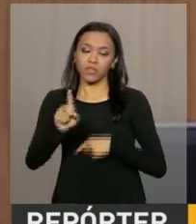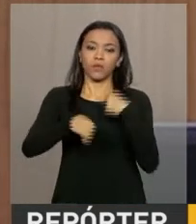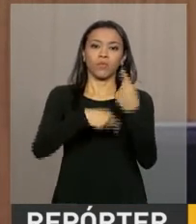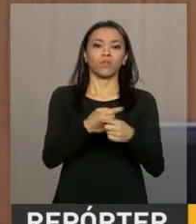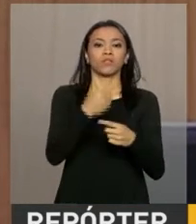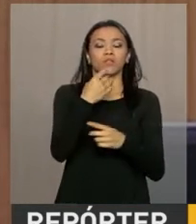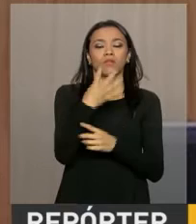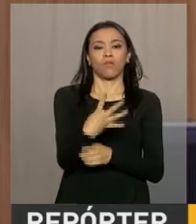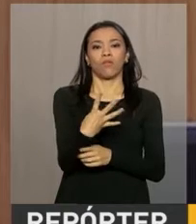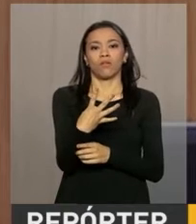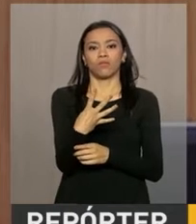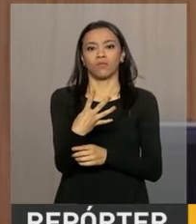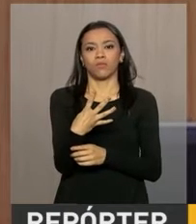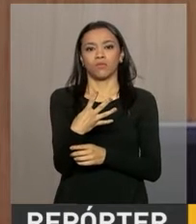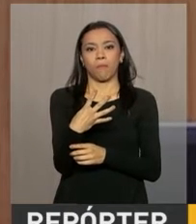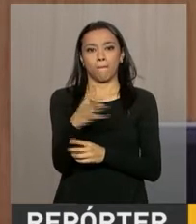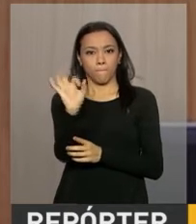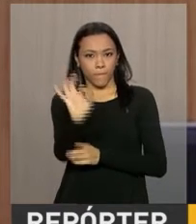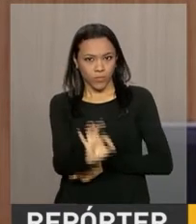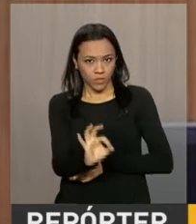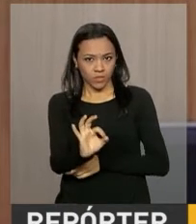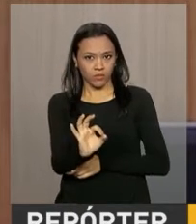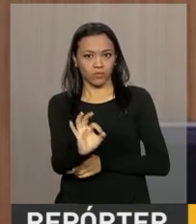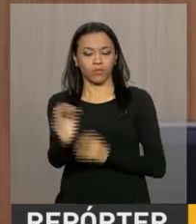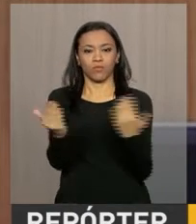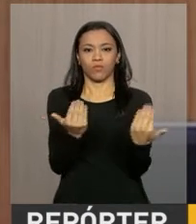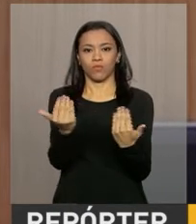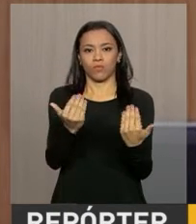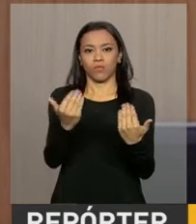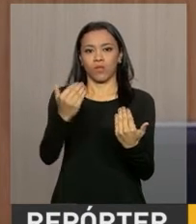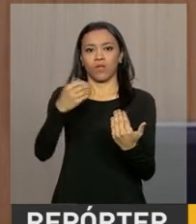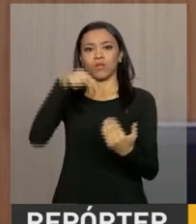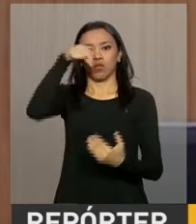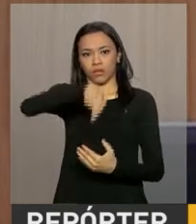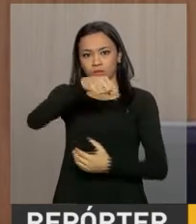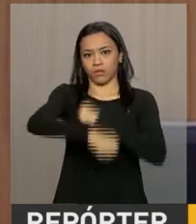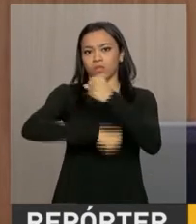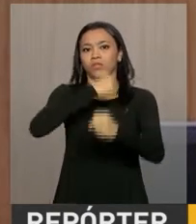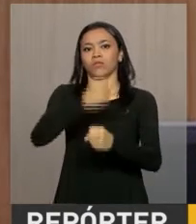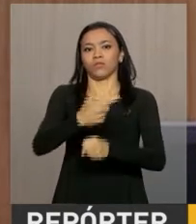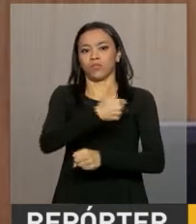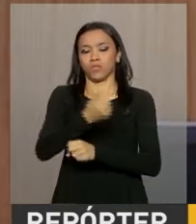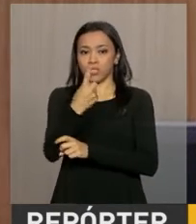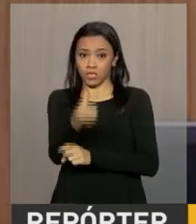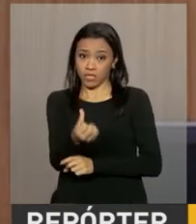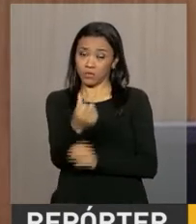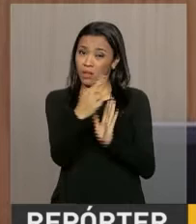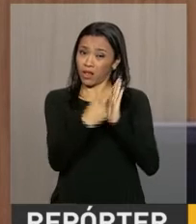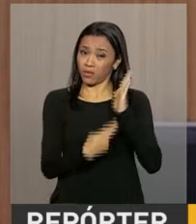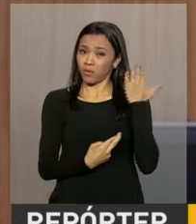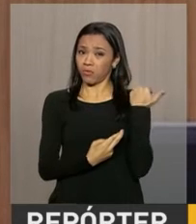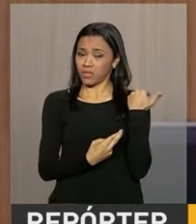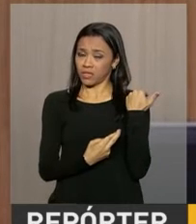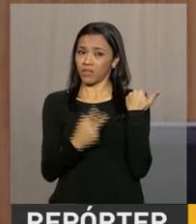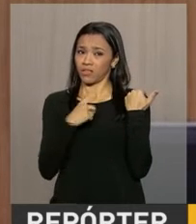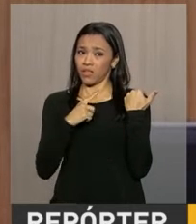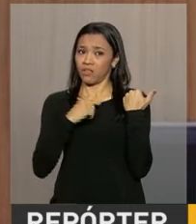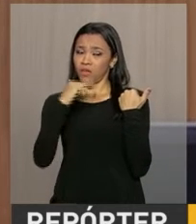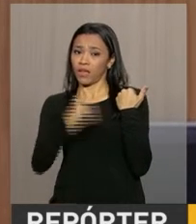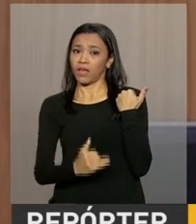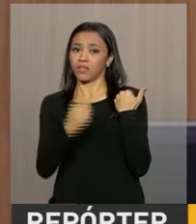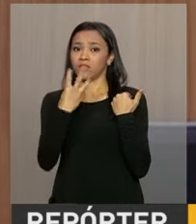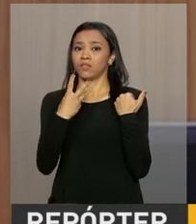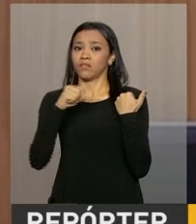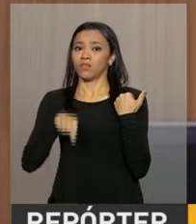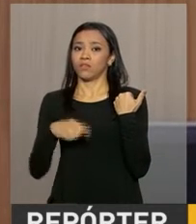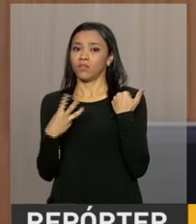4% para 2016, sendo que no relatório anterior projetávamos uma queda de